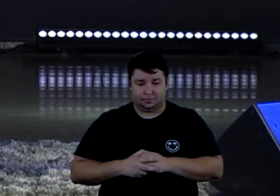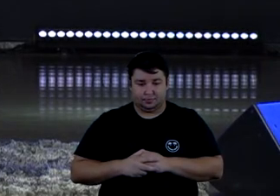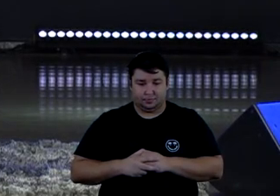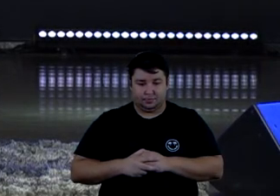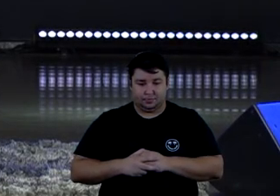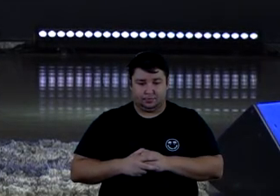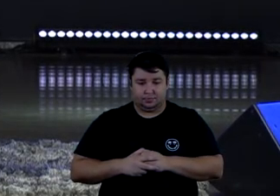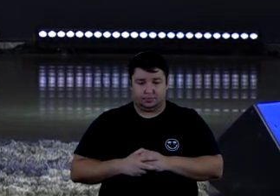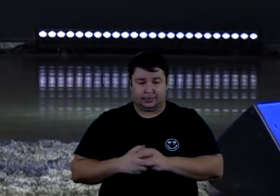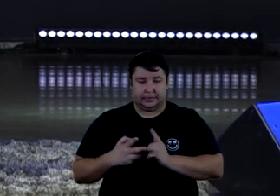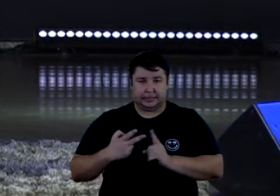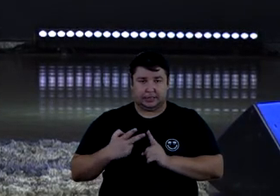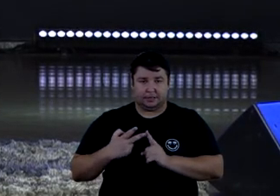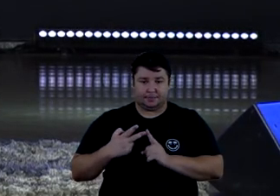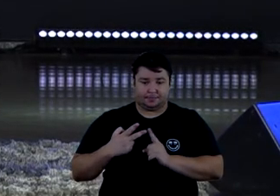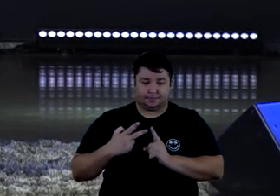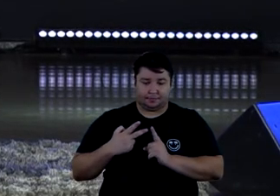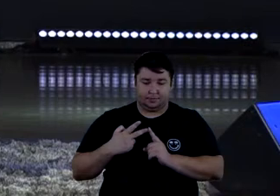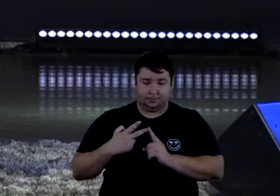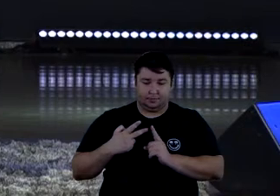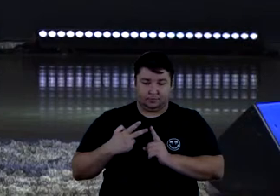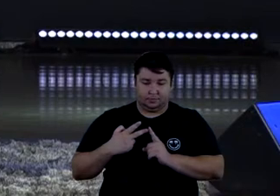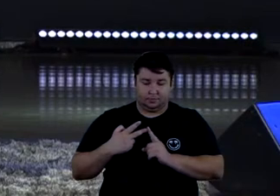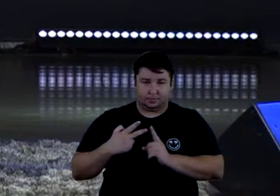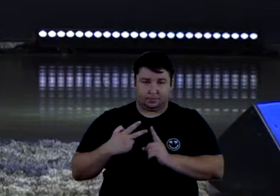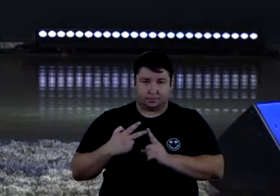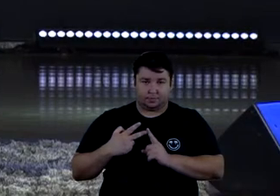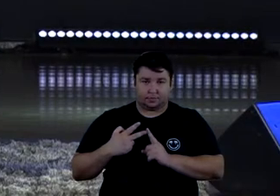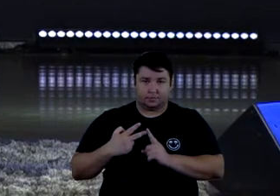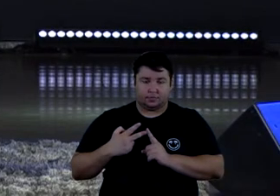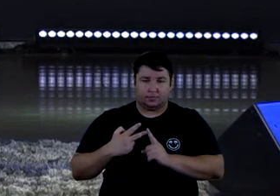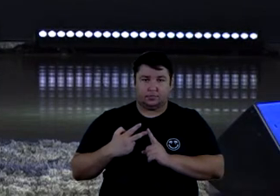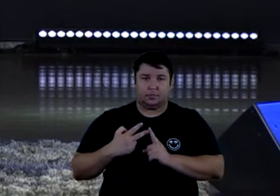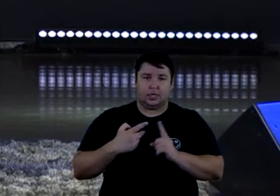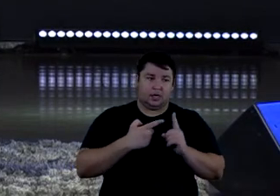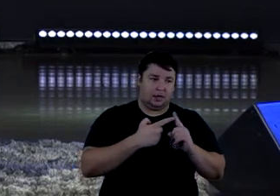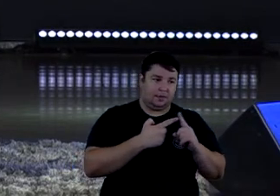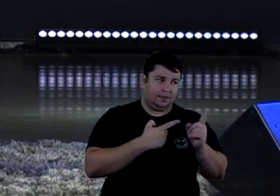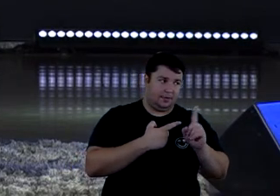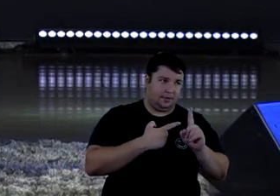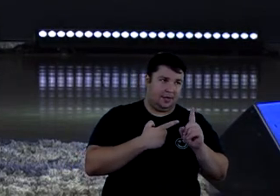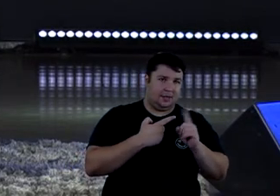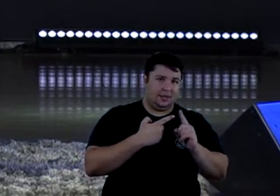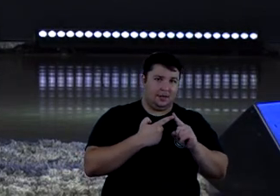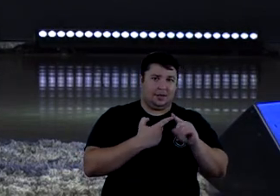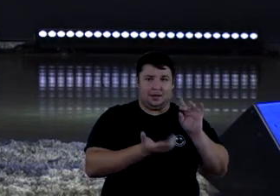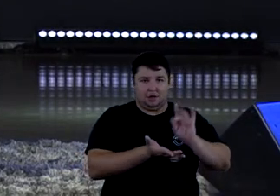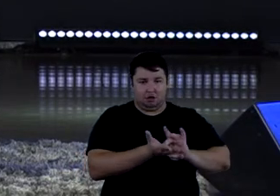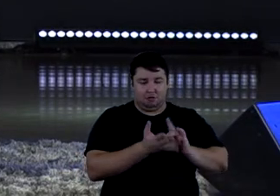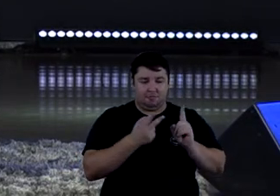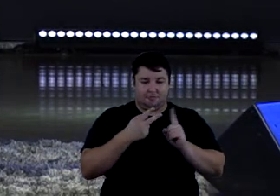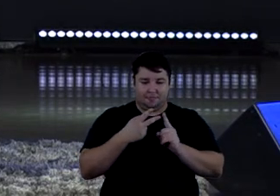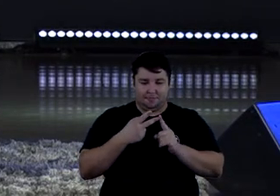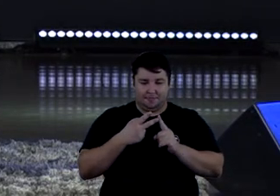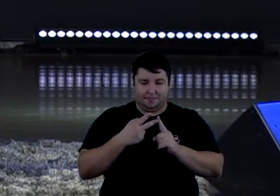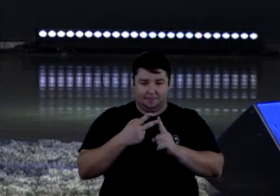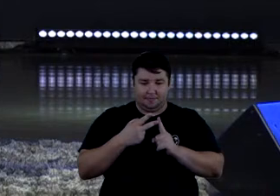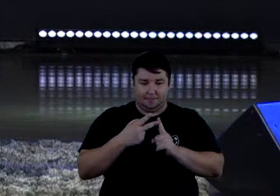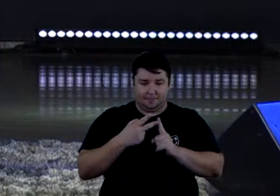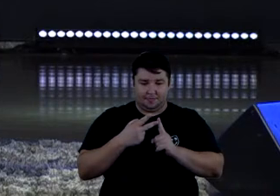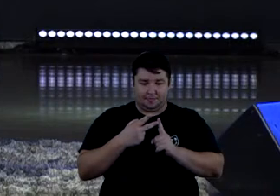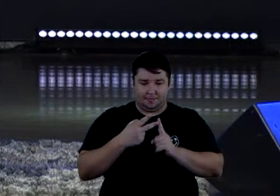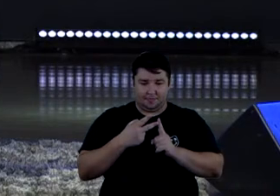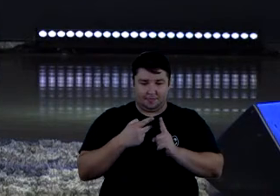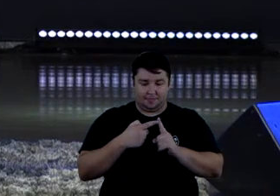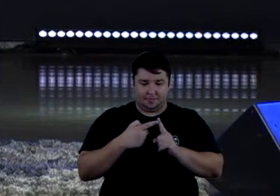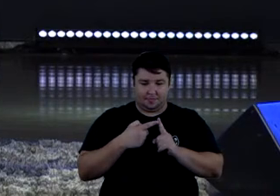Segunda espécie, mutante. Não, a primeira não é mutante, a primeira é original, né? A primeira